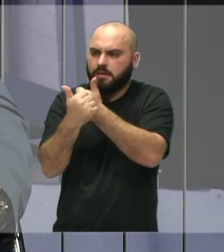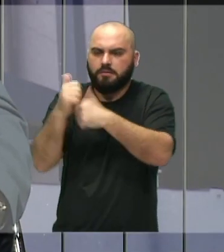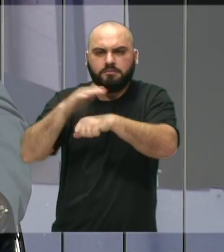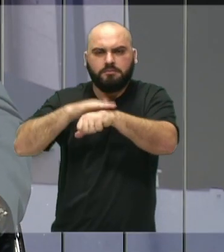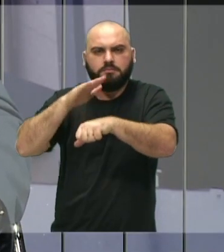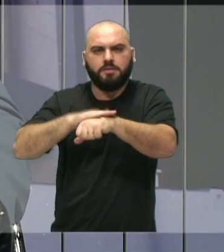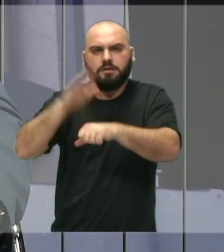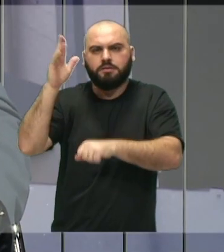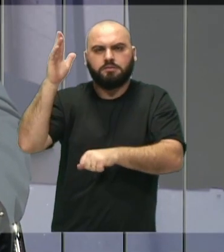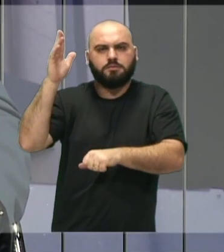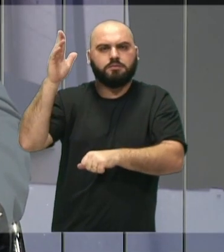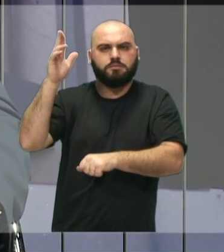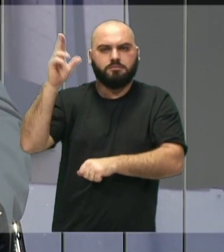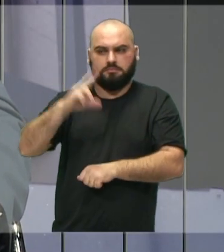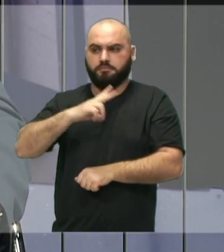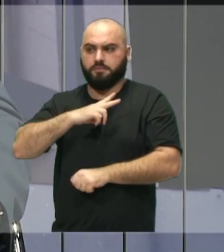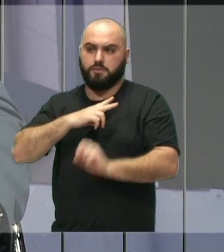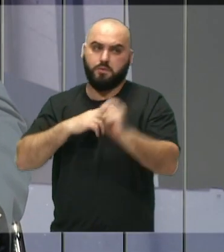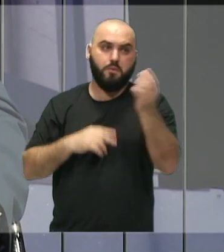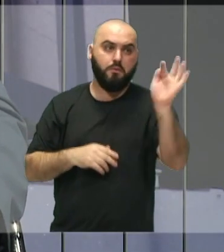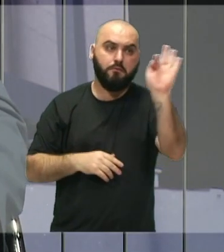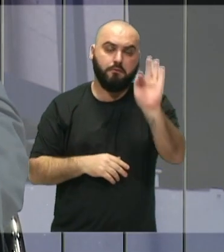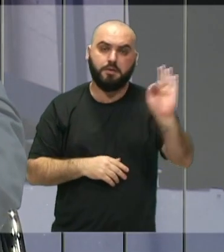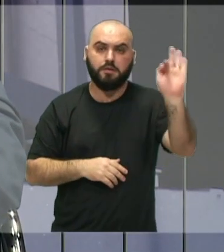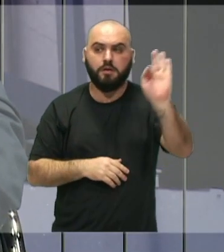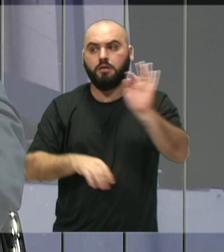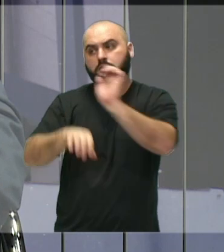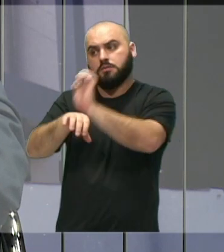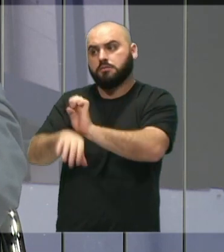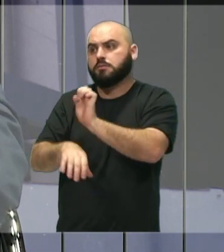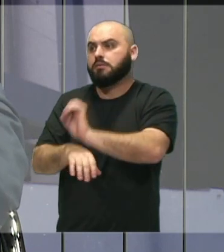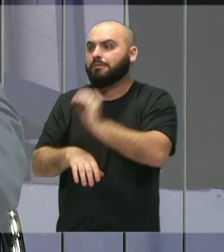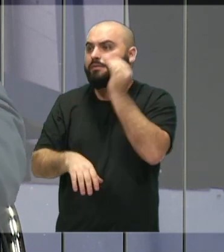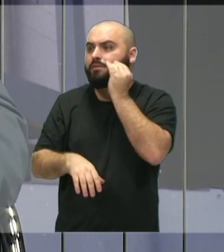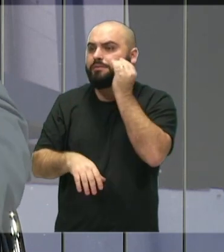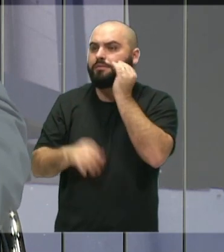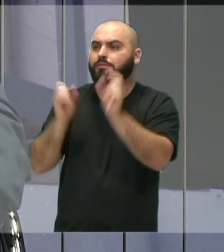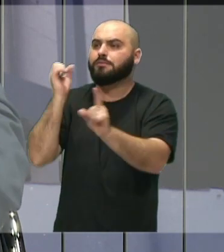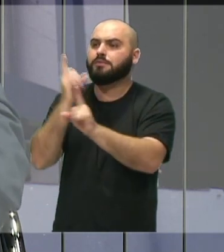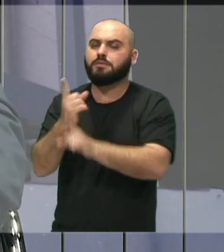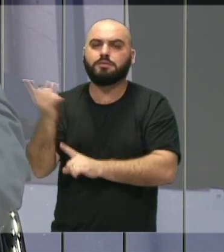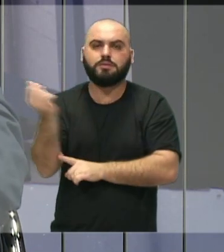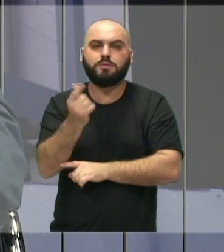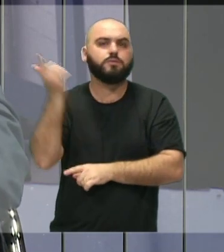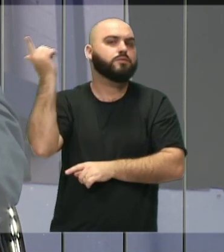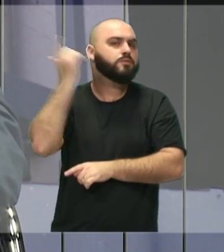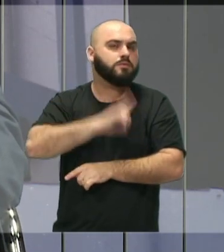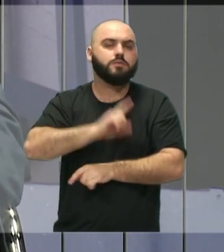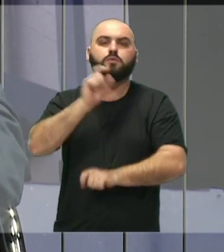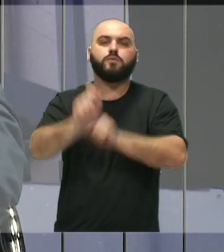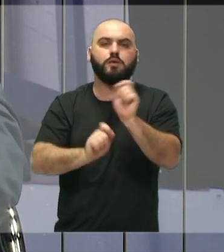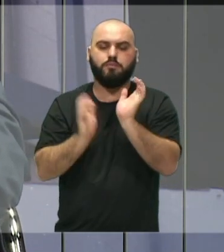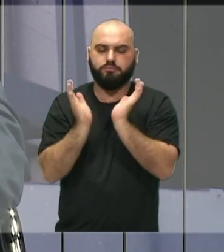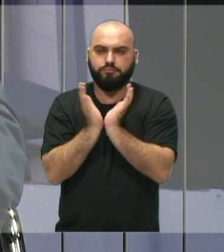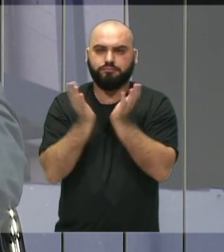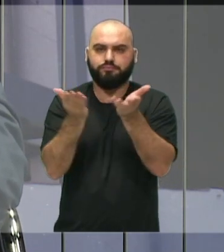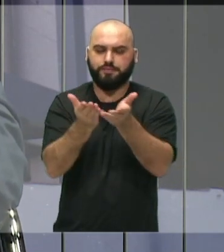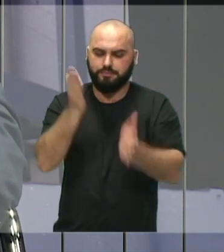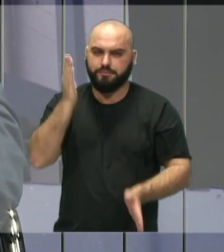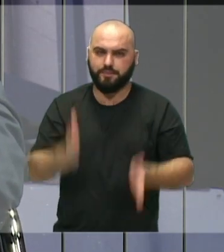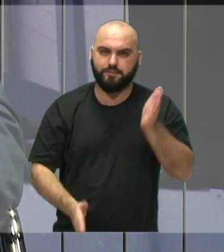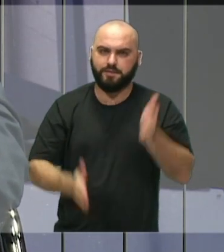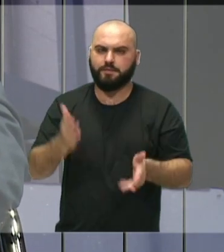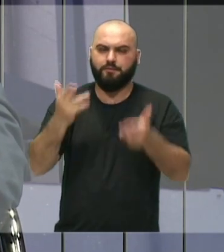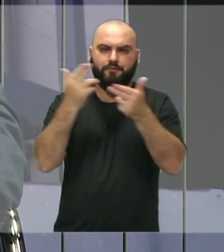ou buscar uma verba a nível até federal, estadual, para a gente fazer uma grande revitalização que é na nossa pista de atletismo, onde